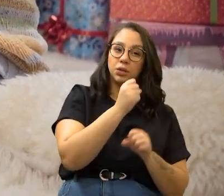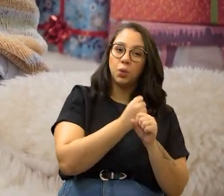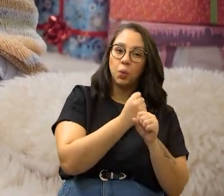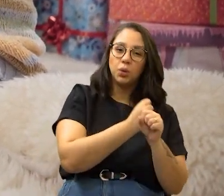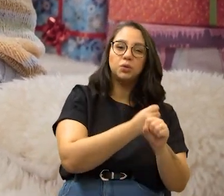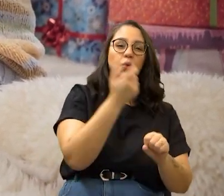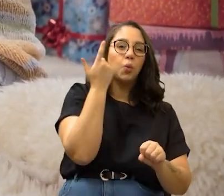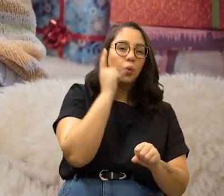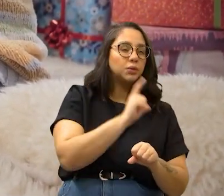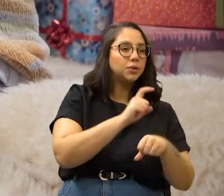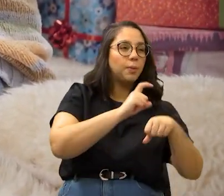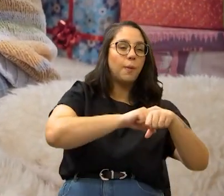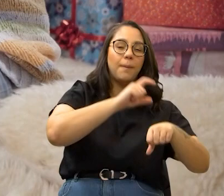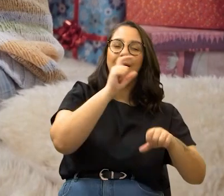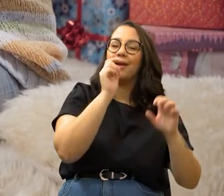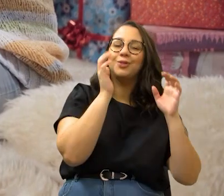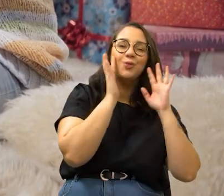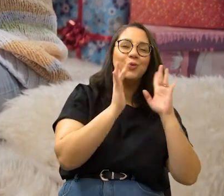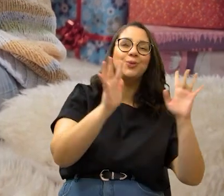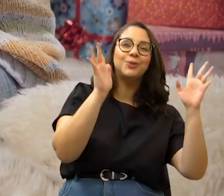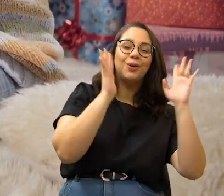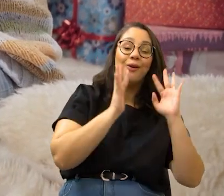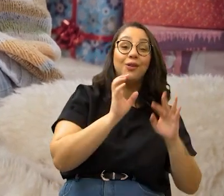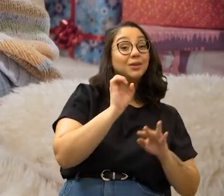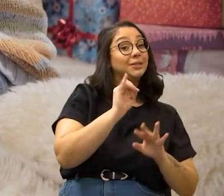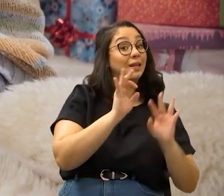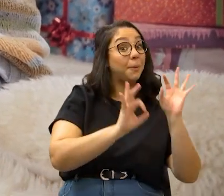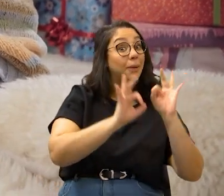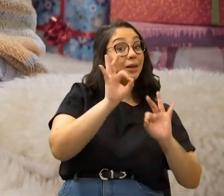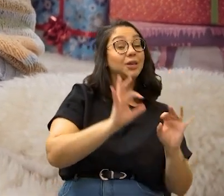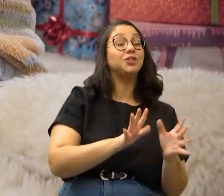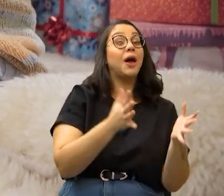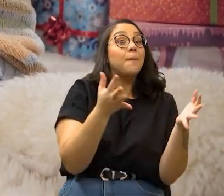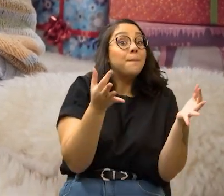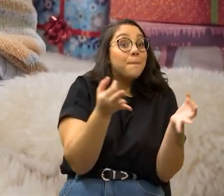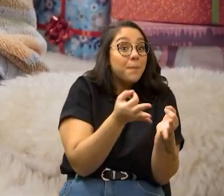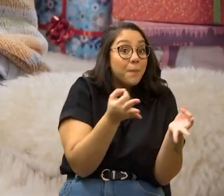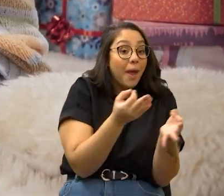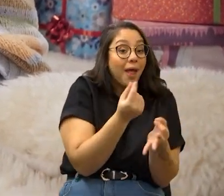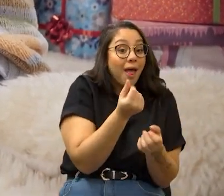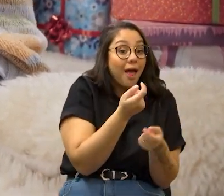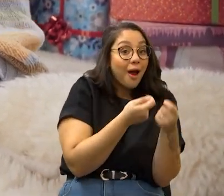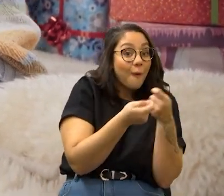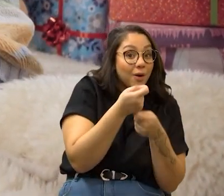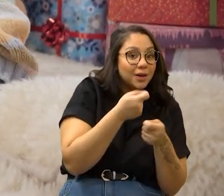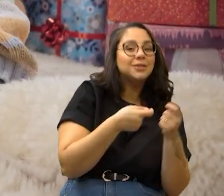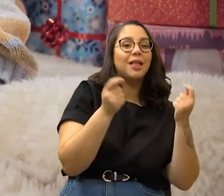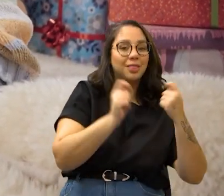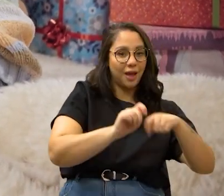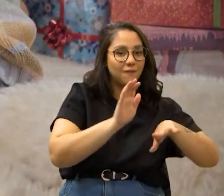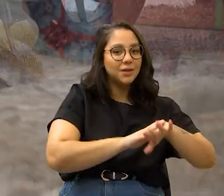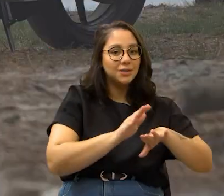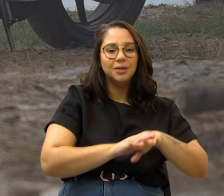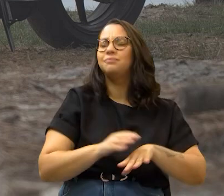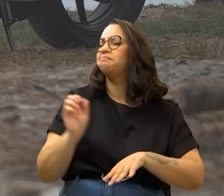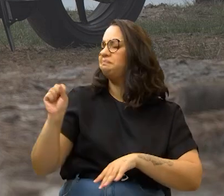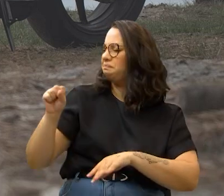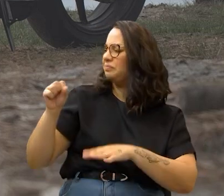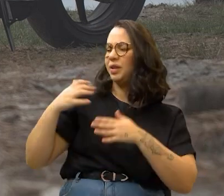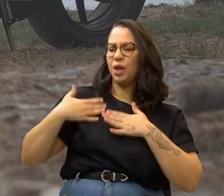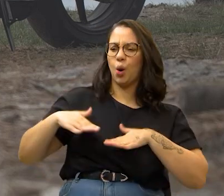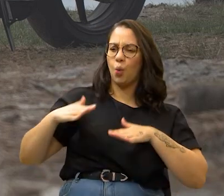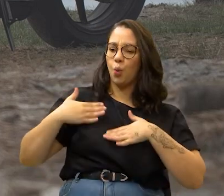você conseguir aquele momento, daquele sonho todo. Se você se planejar direitinho, organizar, dá para fazer, né? Dá para